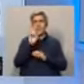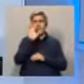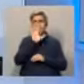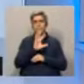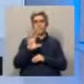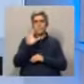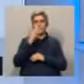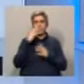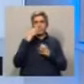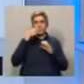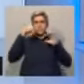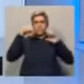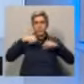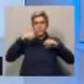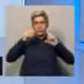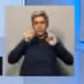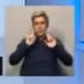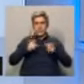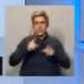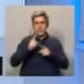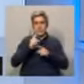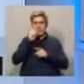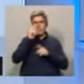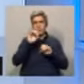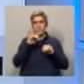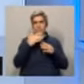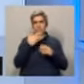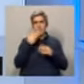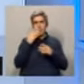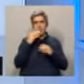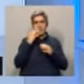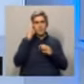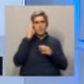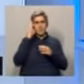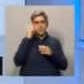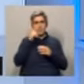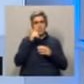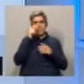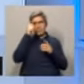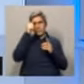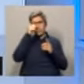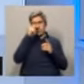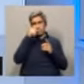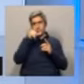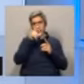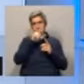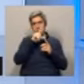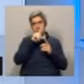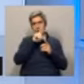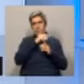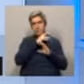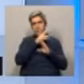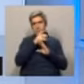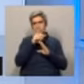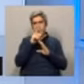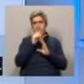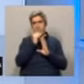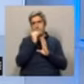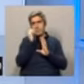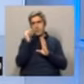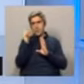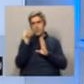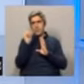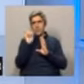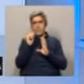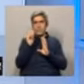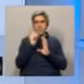tão destacada a precipitação a começar já final da manhã e início da tarde aqui na zona do Minho, estender-se gradualmente para o interior e aqui para a zona litoral, já